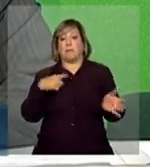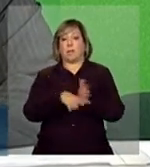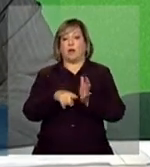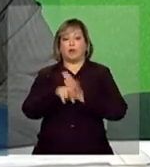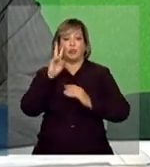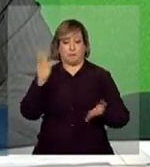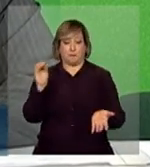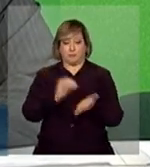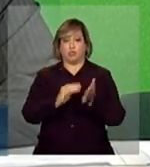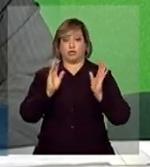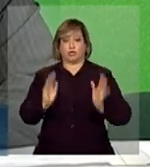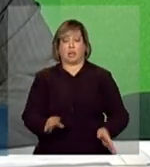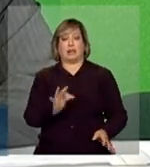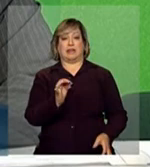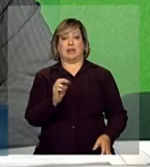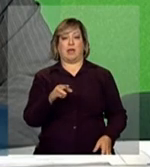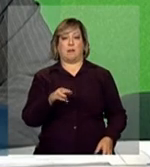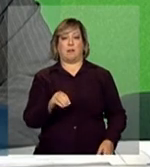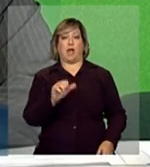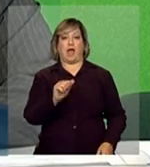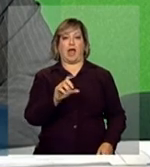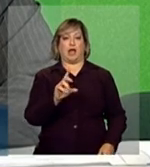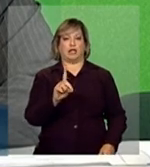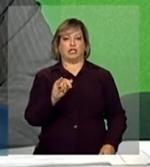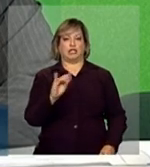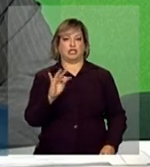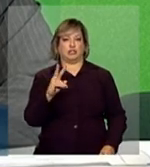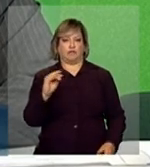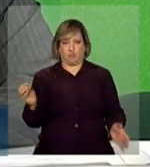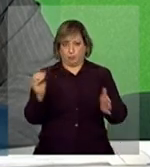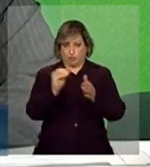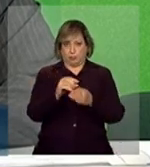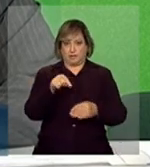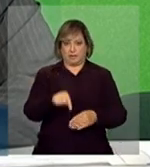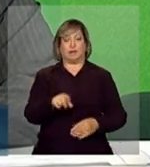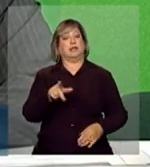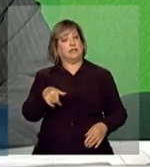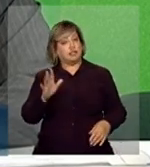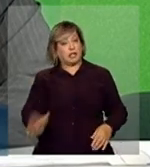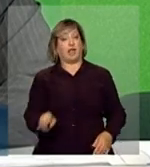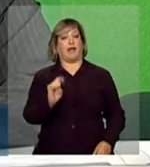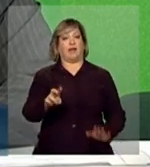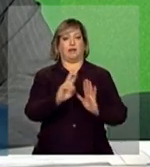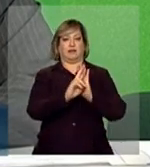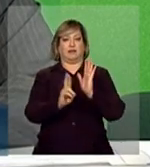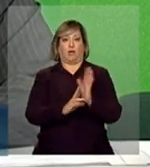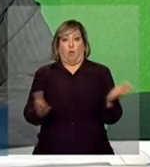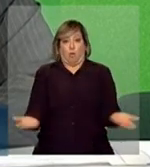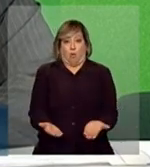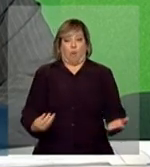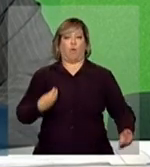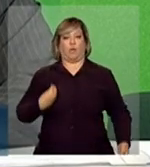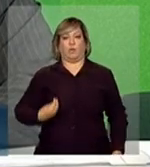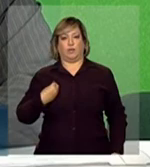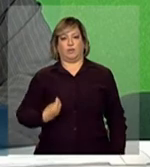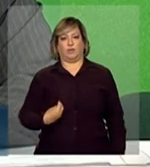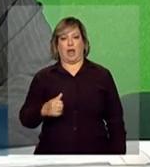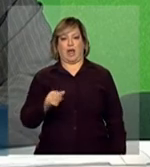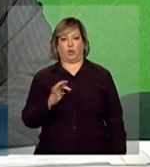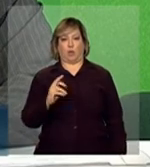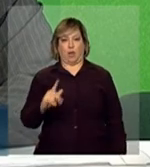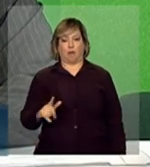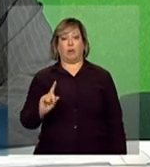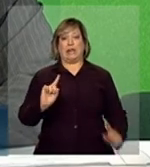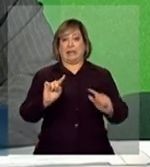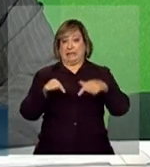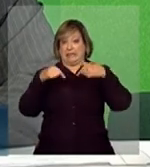aditivo, isso já é a regra no código atual. Depois da concessão